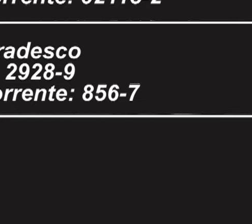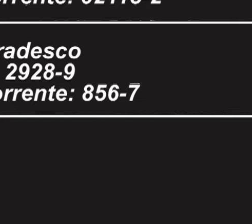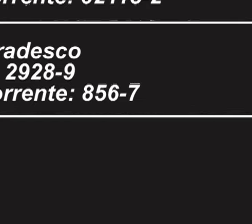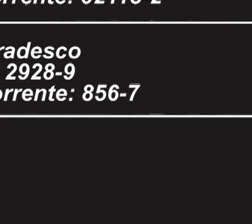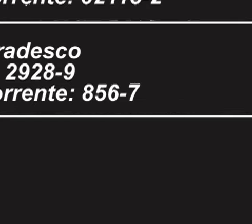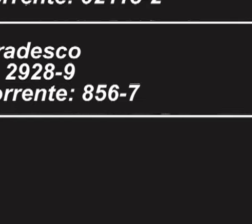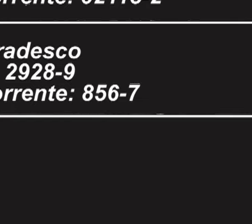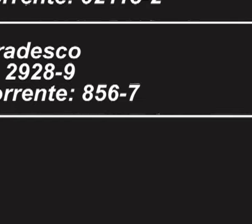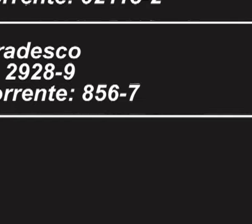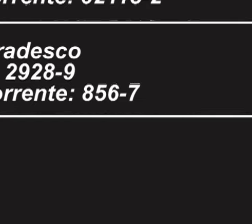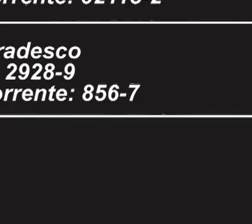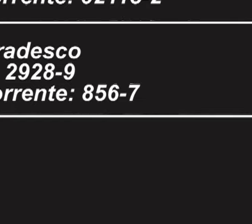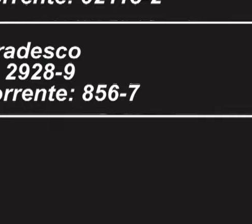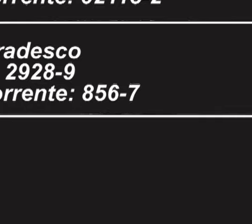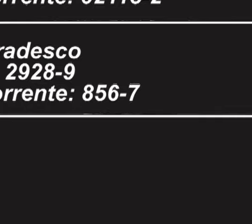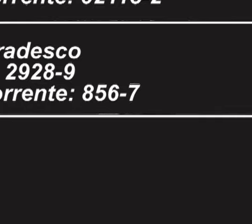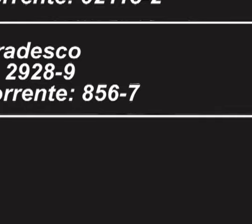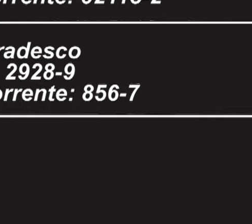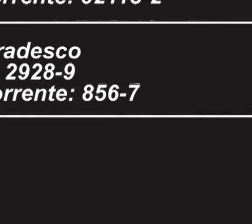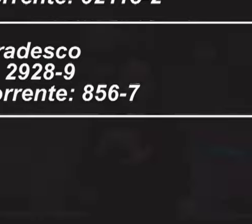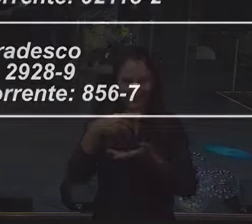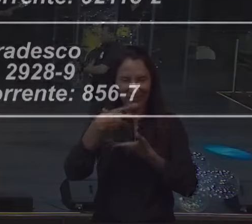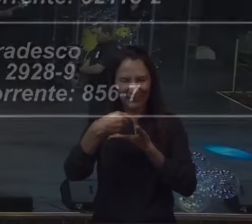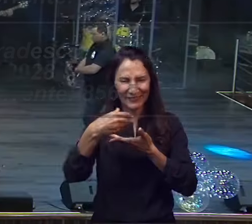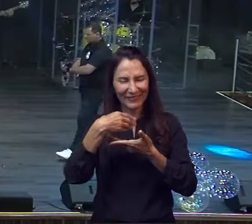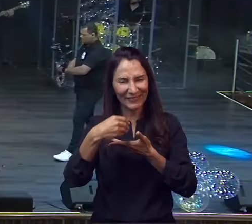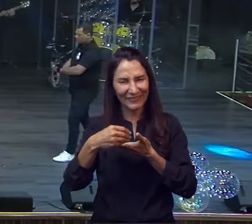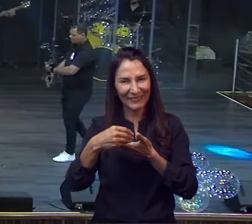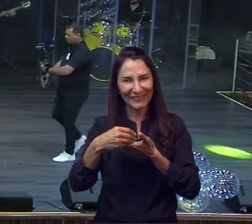fica de pé e diga e apesar